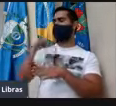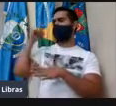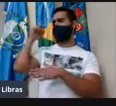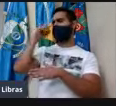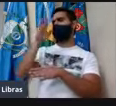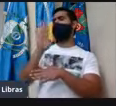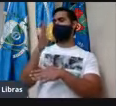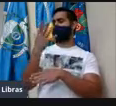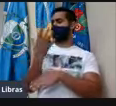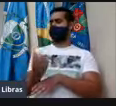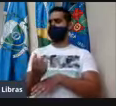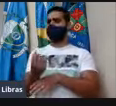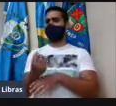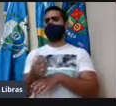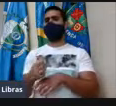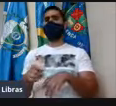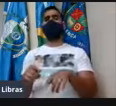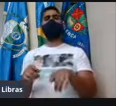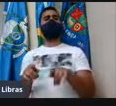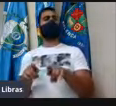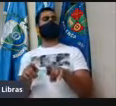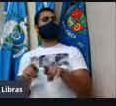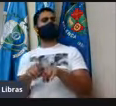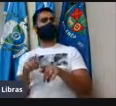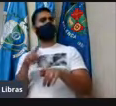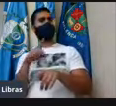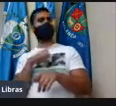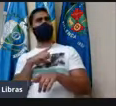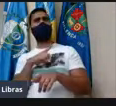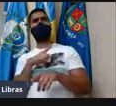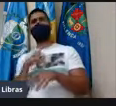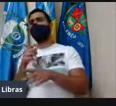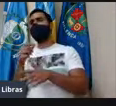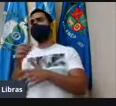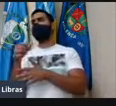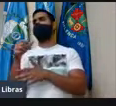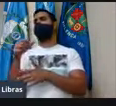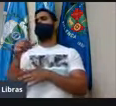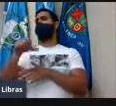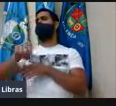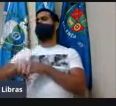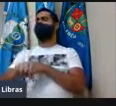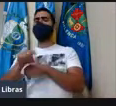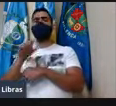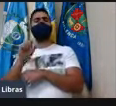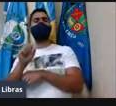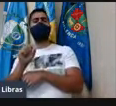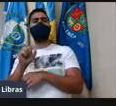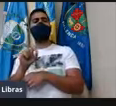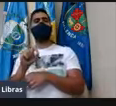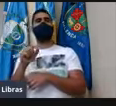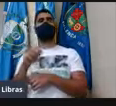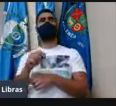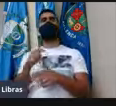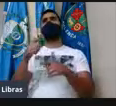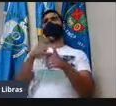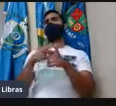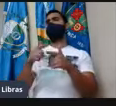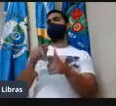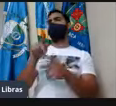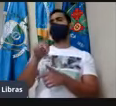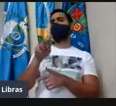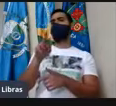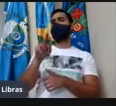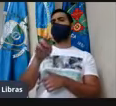pegou, ele ainda teve um agravante pior, que foi a questão dos